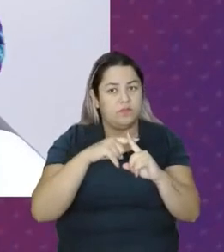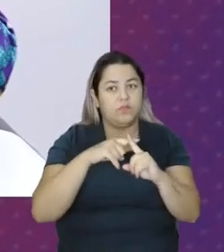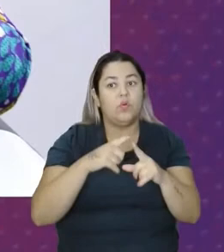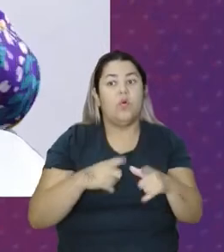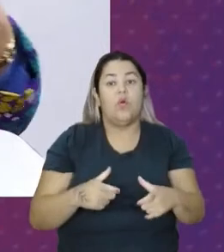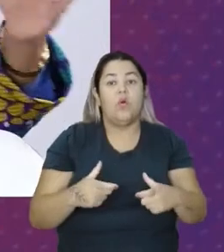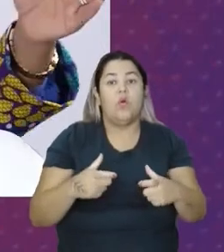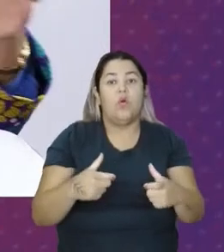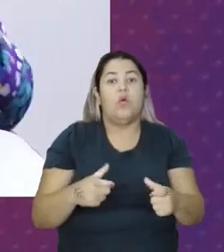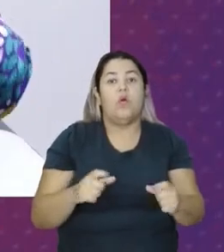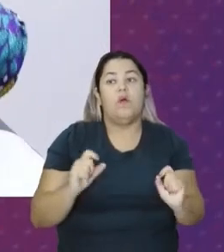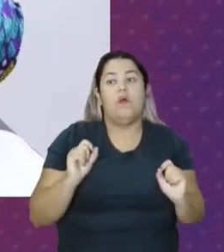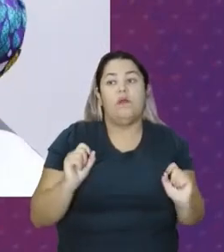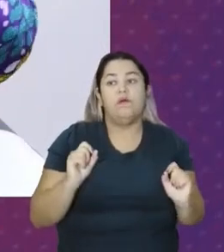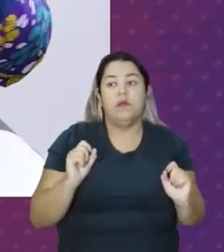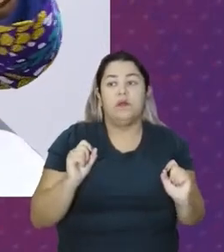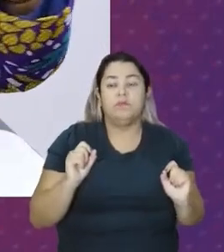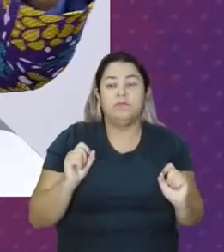onde